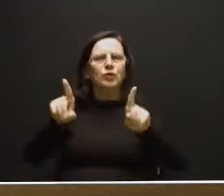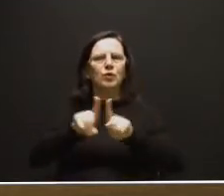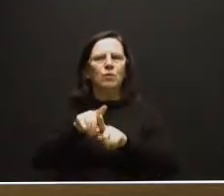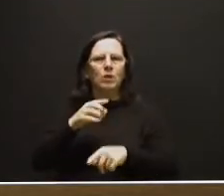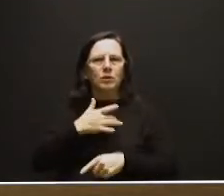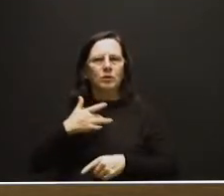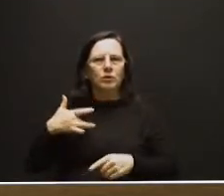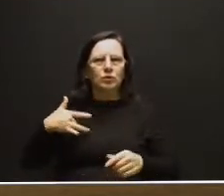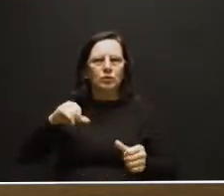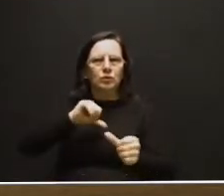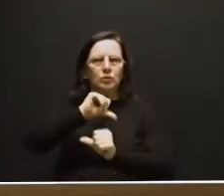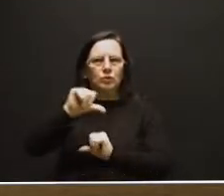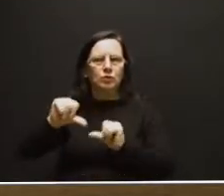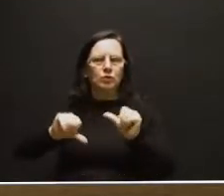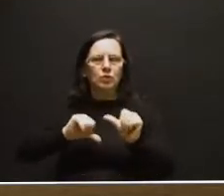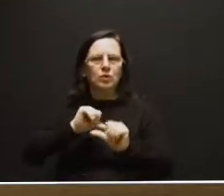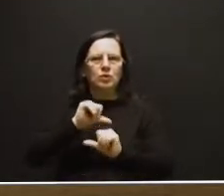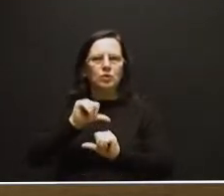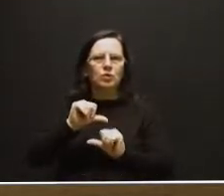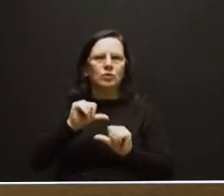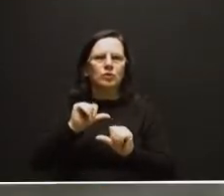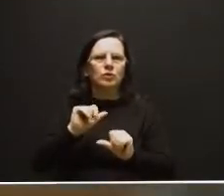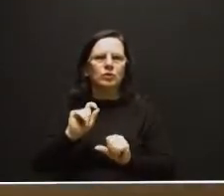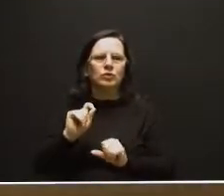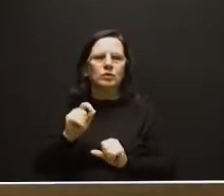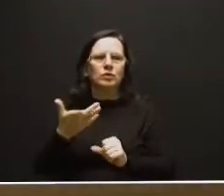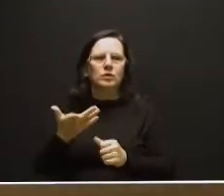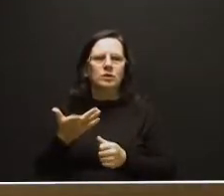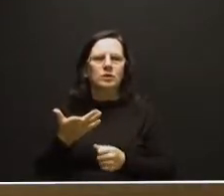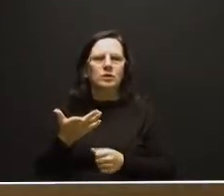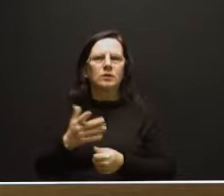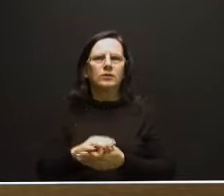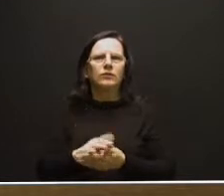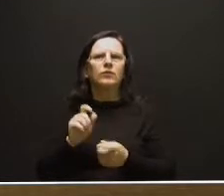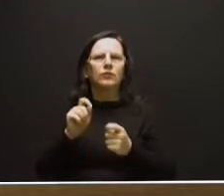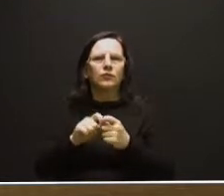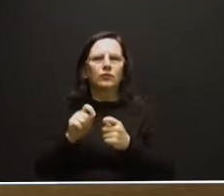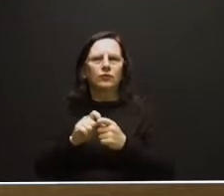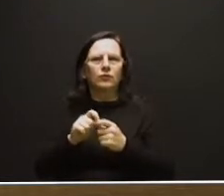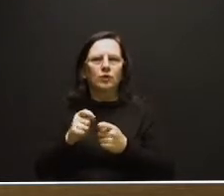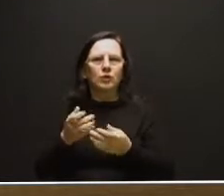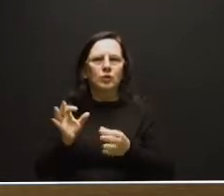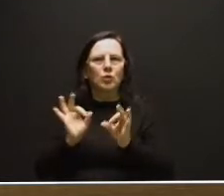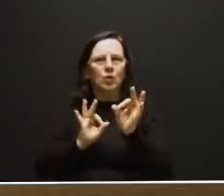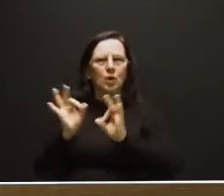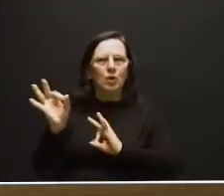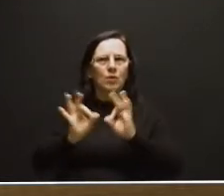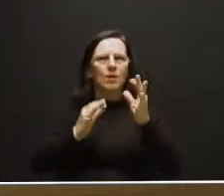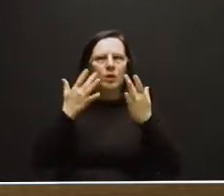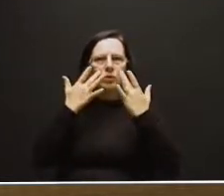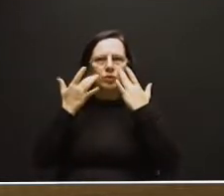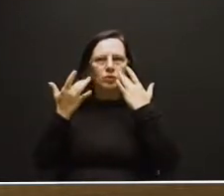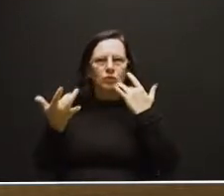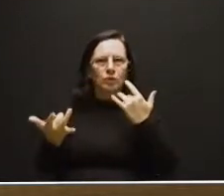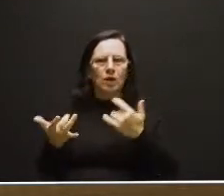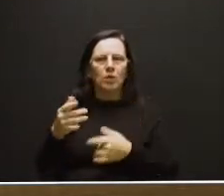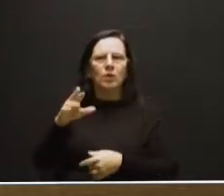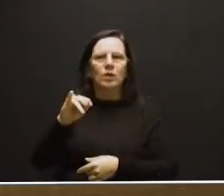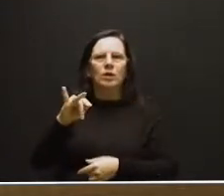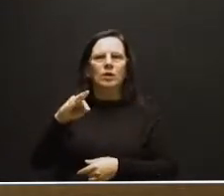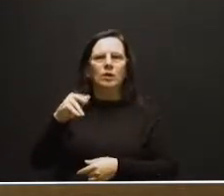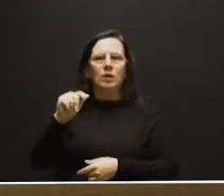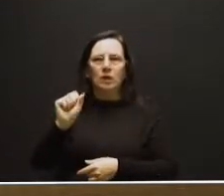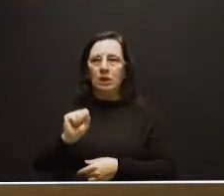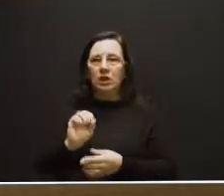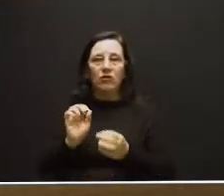de saúde com a condição de que de que fosse feito reparos no teatro há linhas não